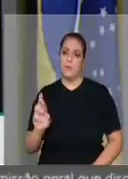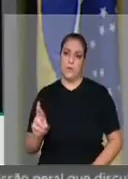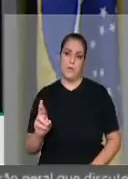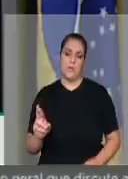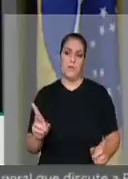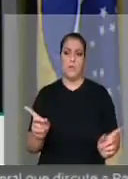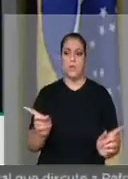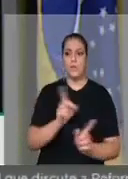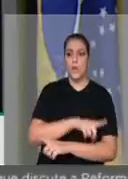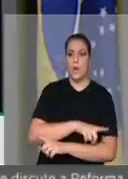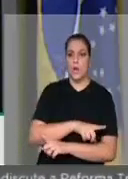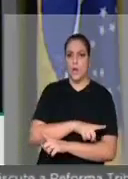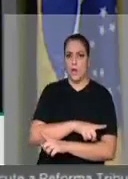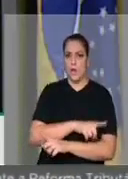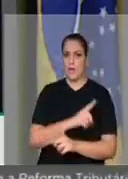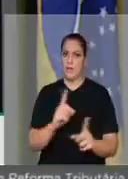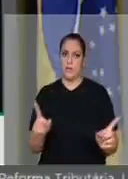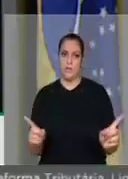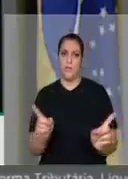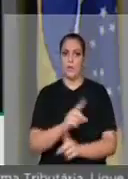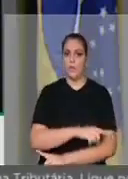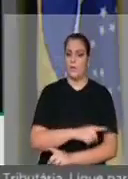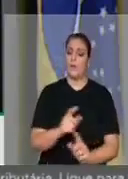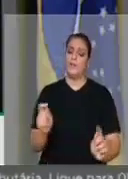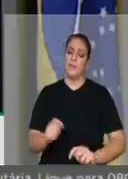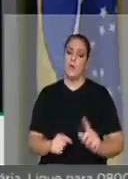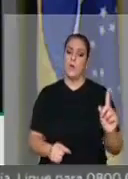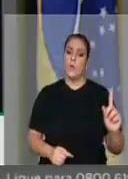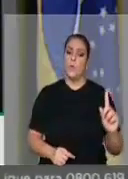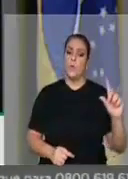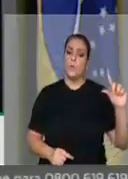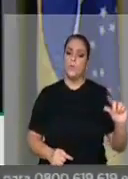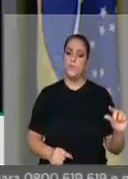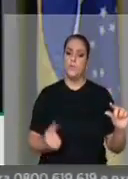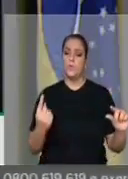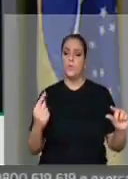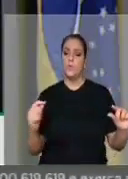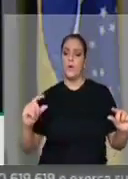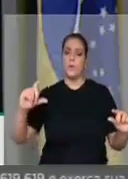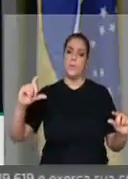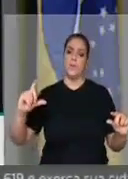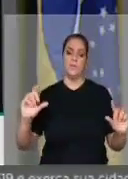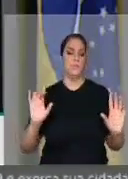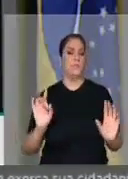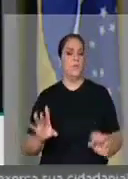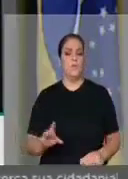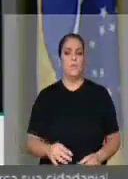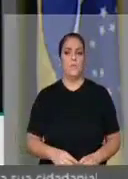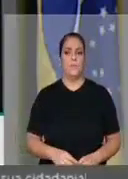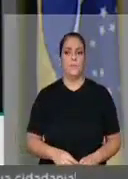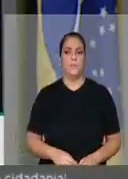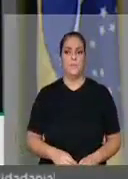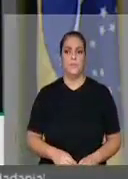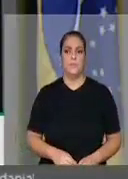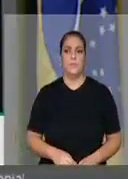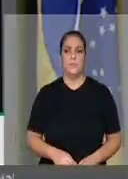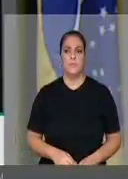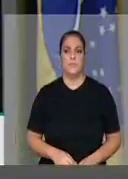renda. Trocado. 1 ou 2 pontos abaixo o consumo, 1 ou 2. A cada